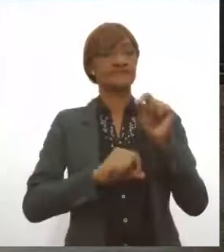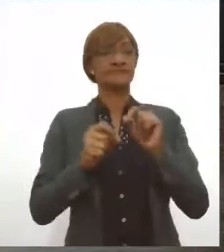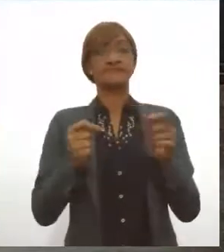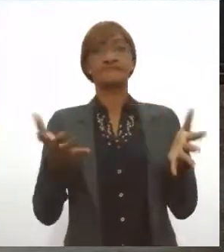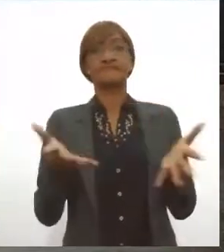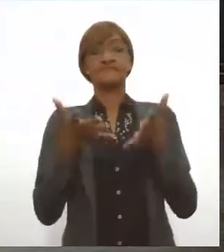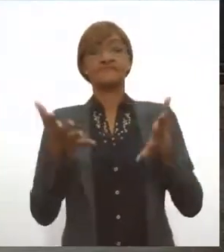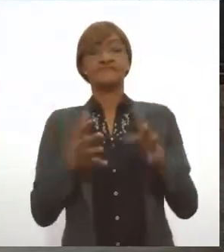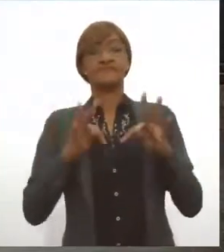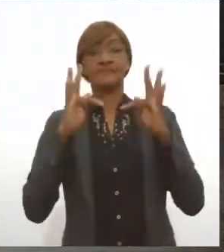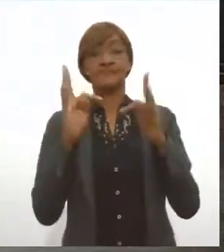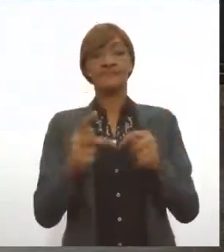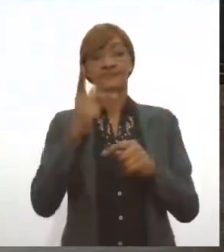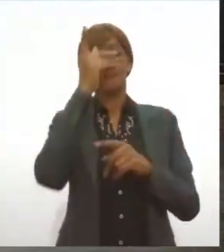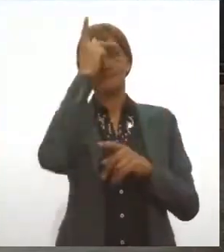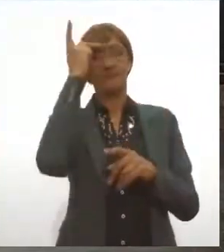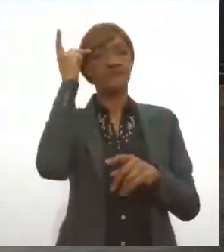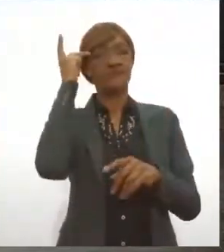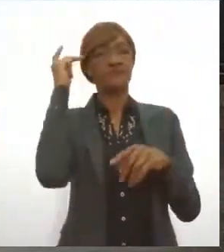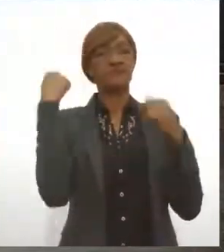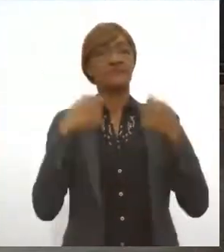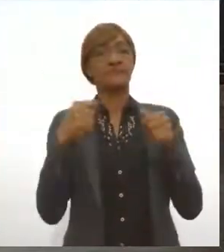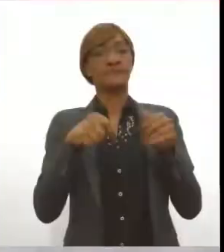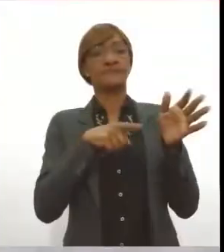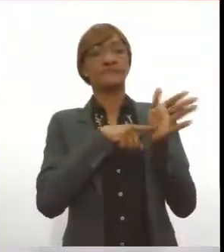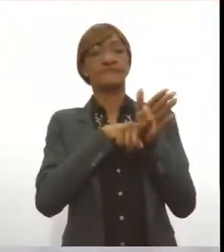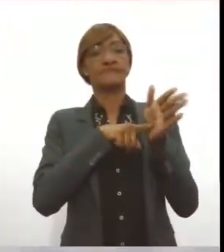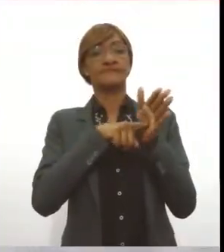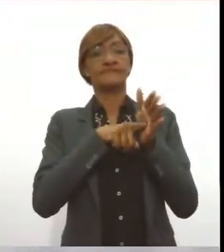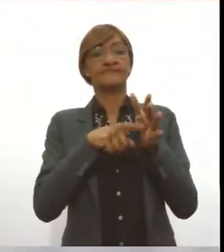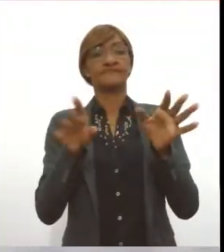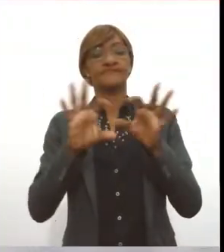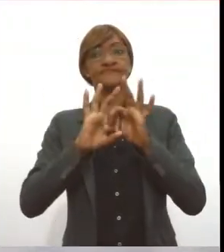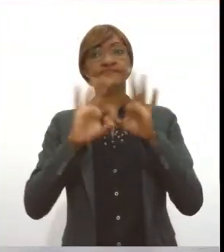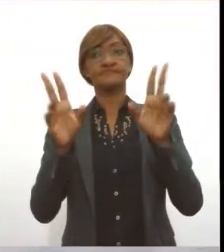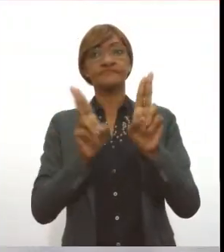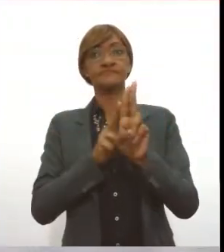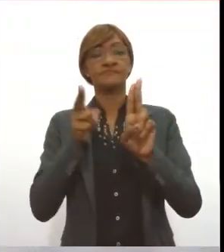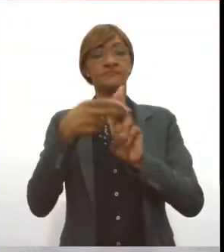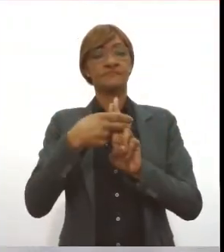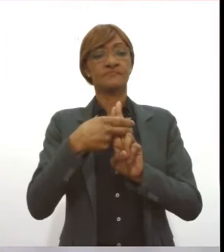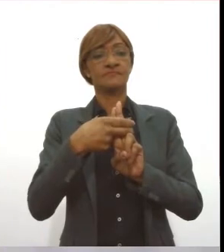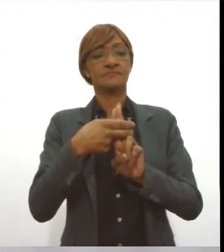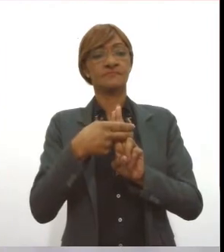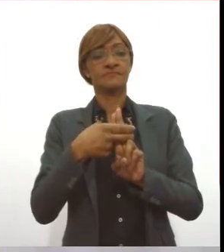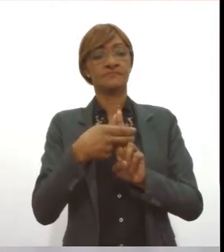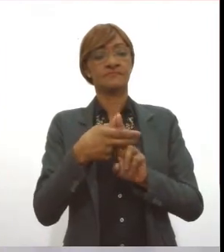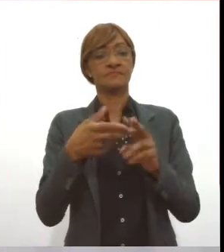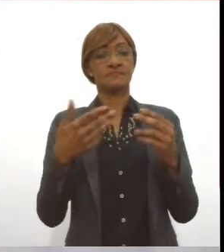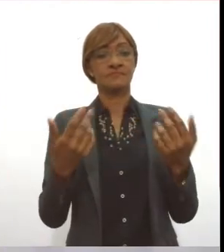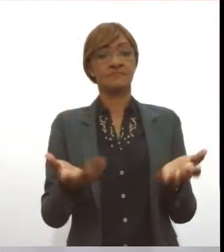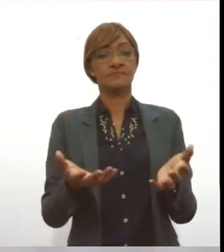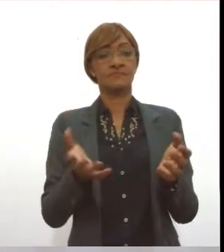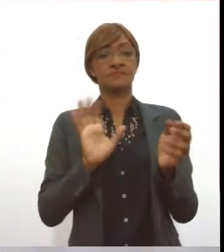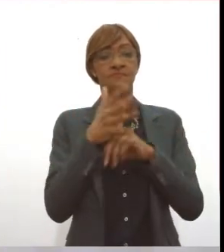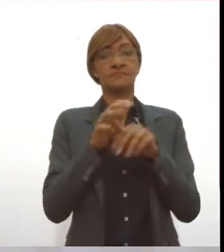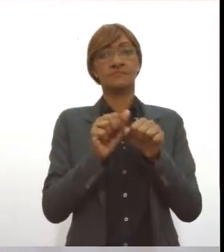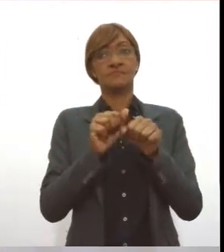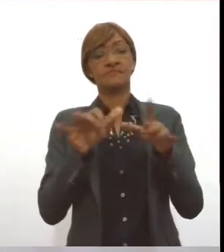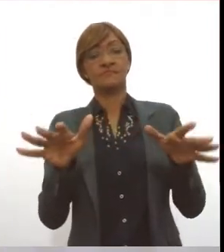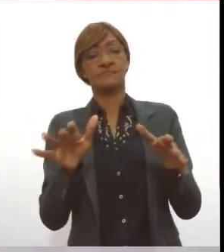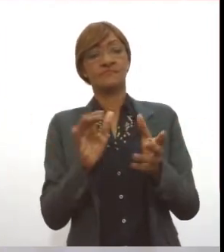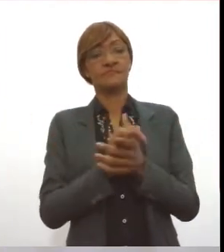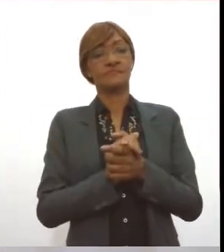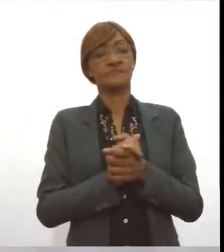procurem fazer o teste. O teste está disponível no SUS. Uhum. A pandemia, segundo dados